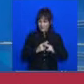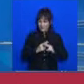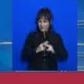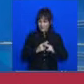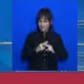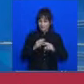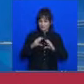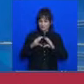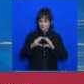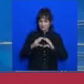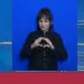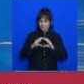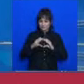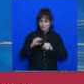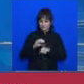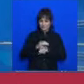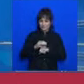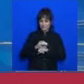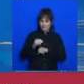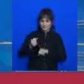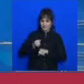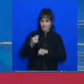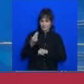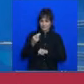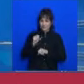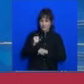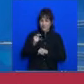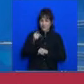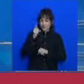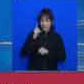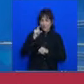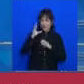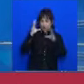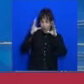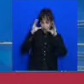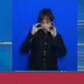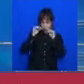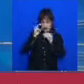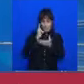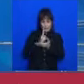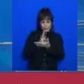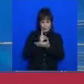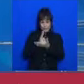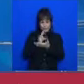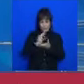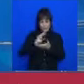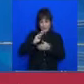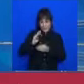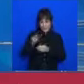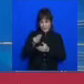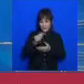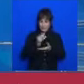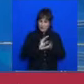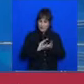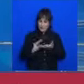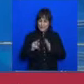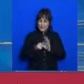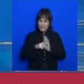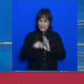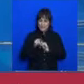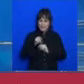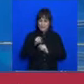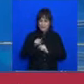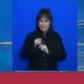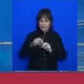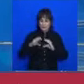28, cinza 28. Todas as noites, milhões em prêmios para você. Bola